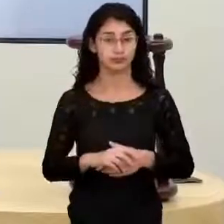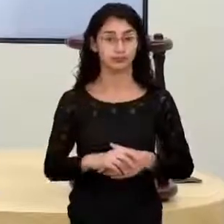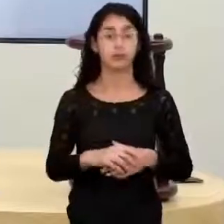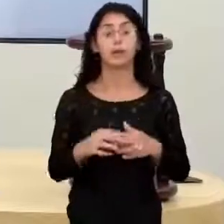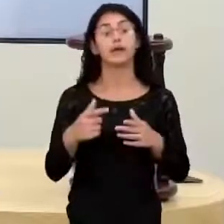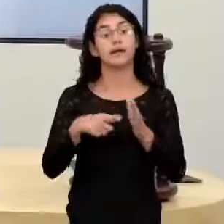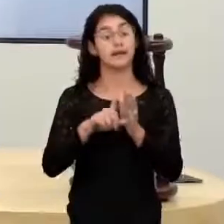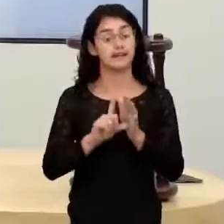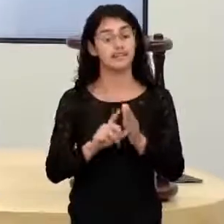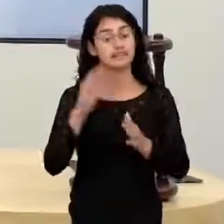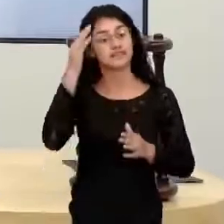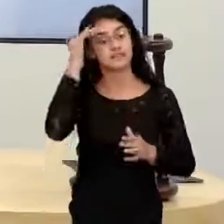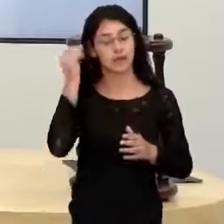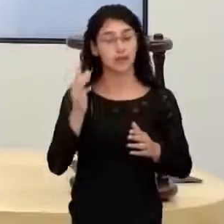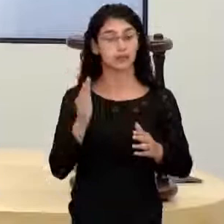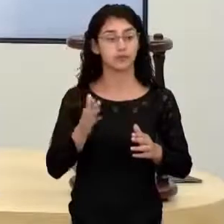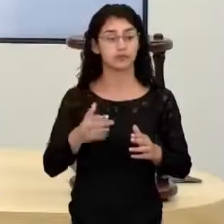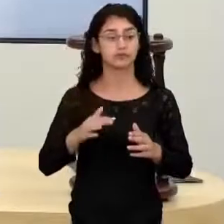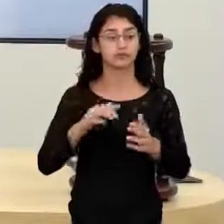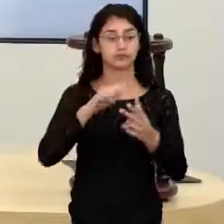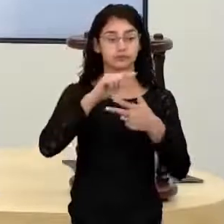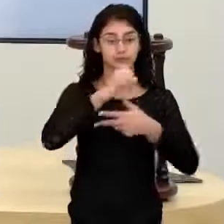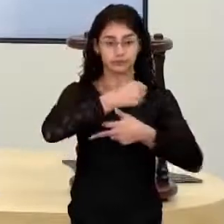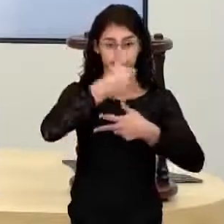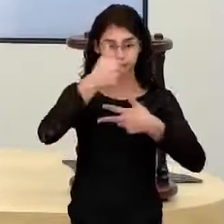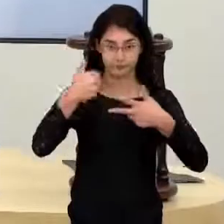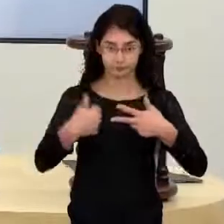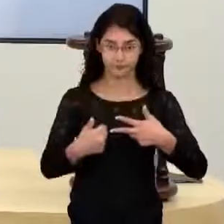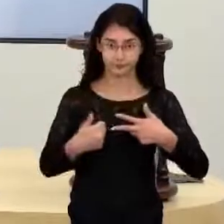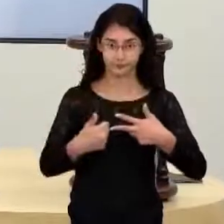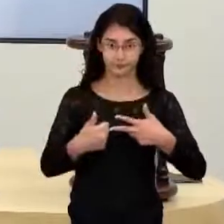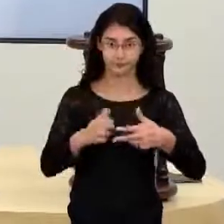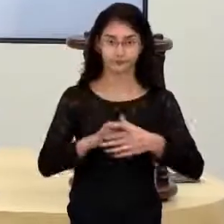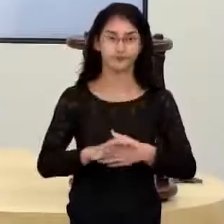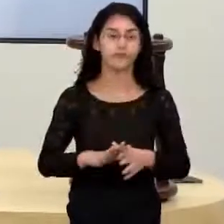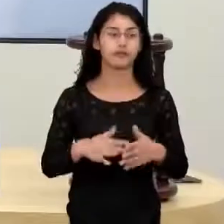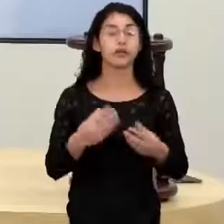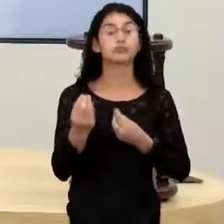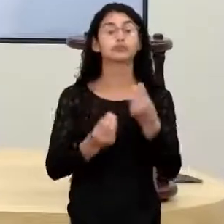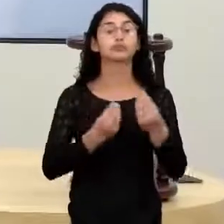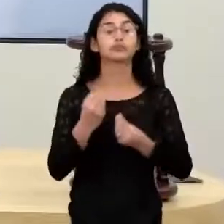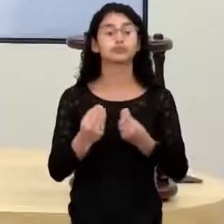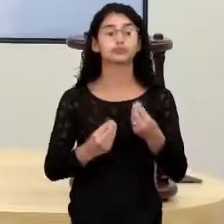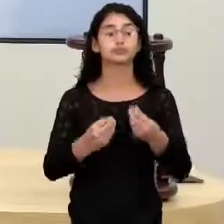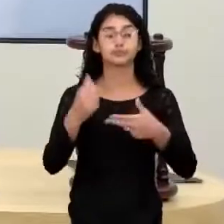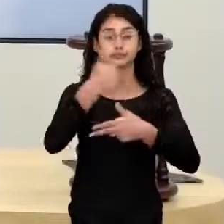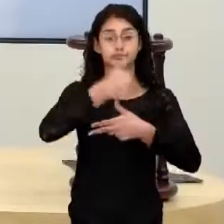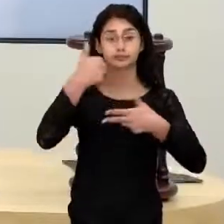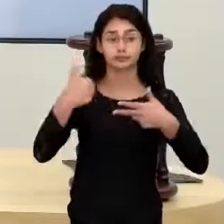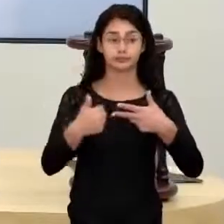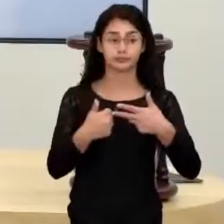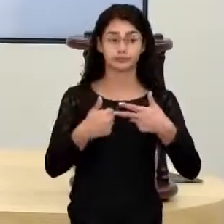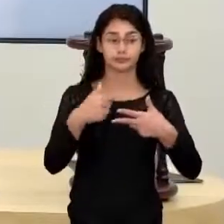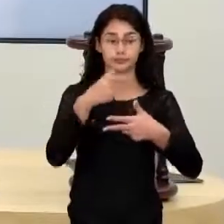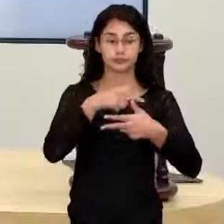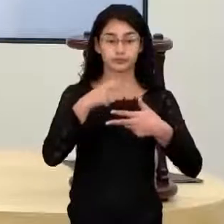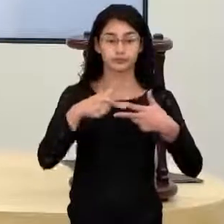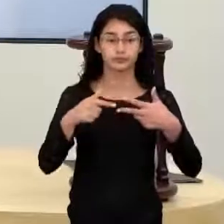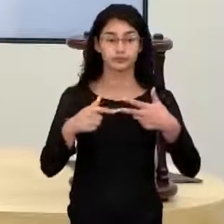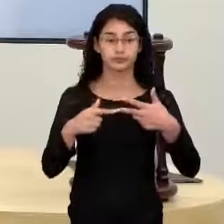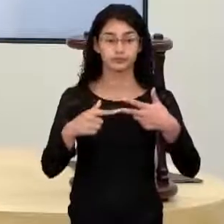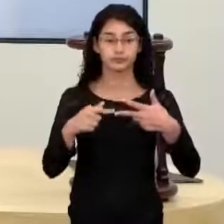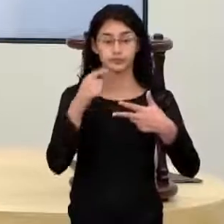já sabem que nós estamos em uma tripartição de poder. Então, o poder ele está diluído nessas três esferas aqui, ó, que nós temos,